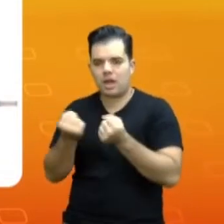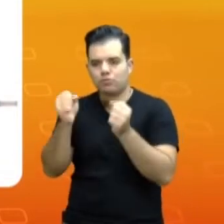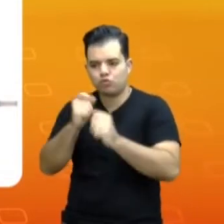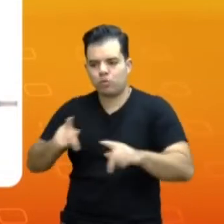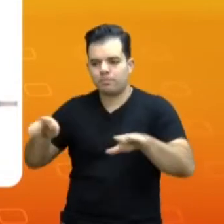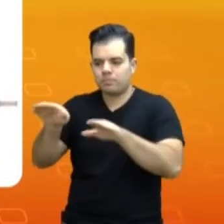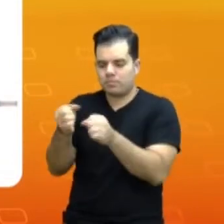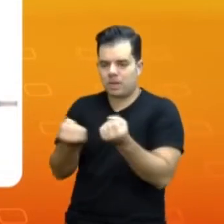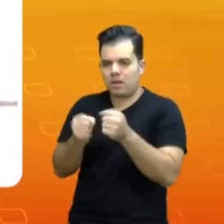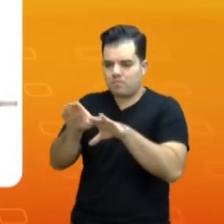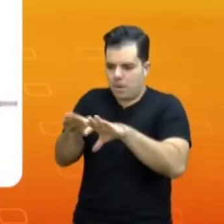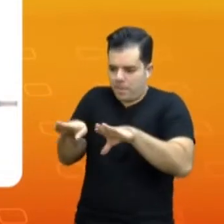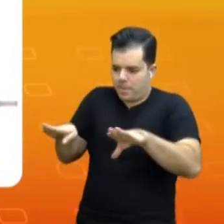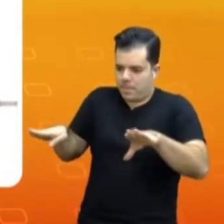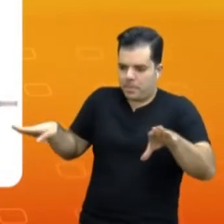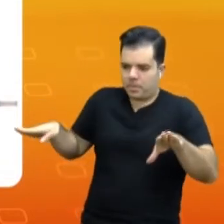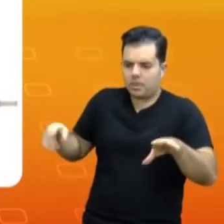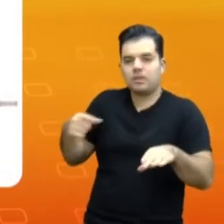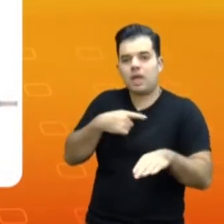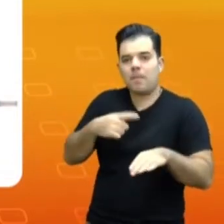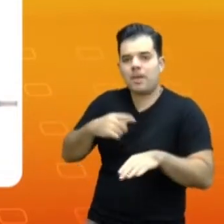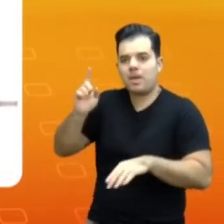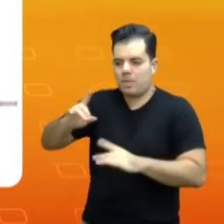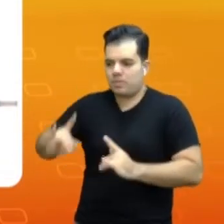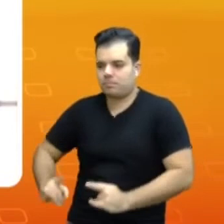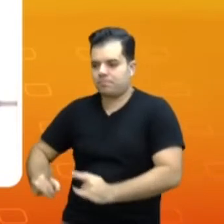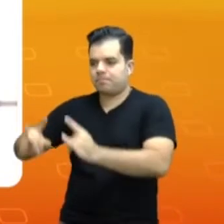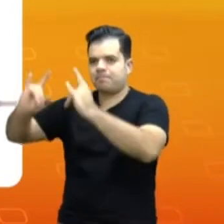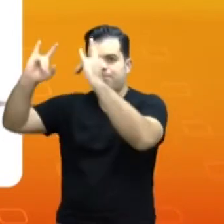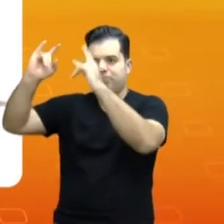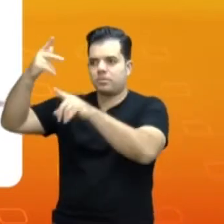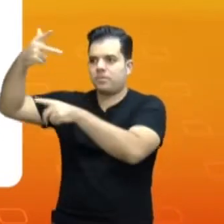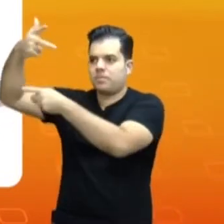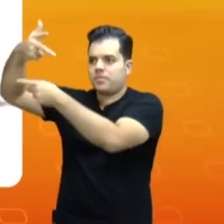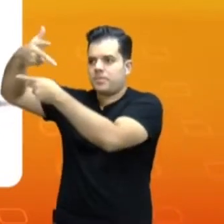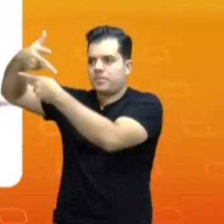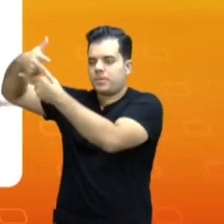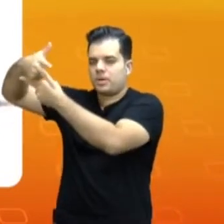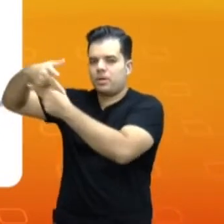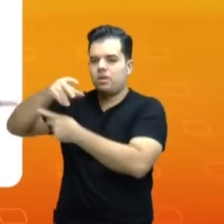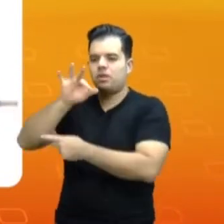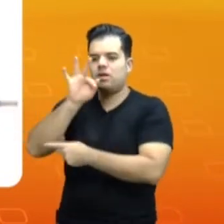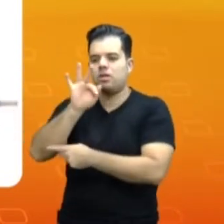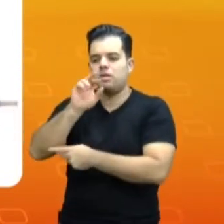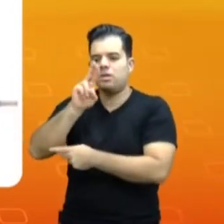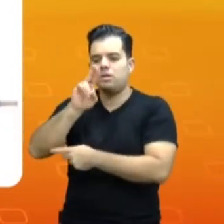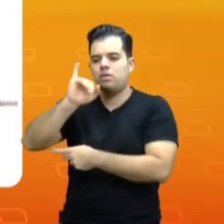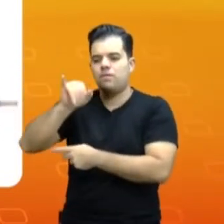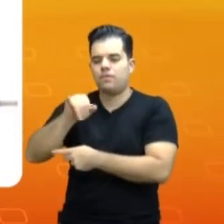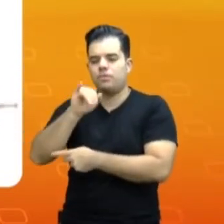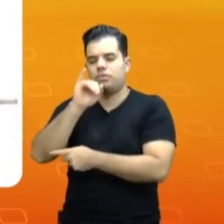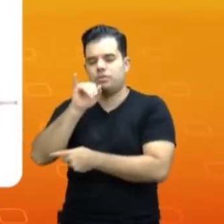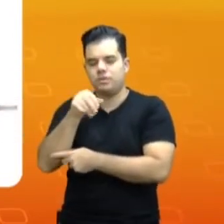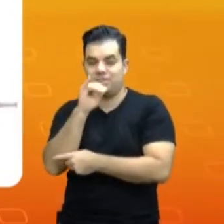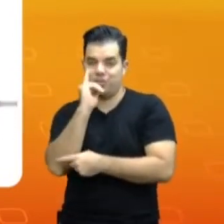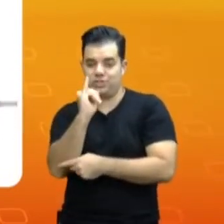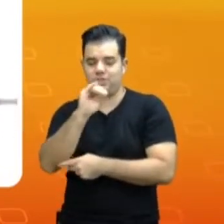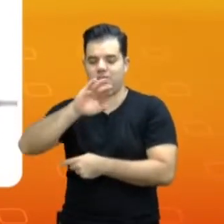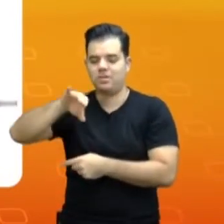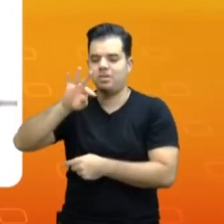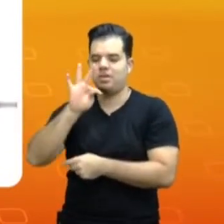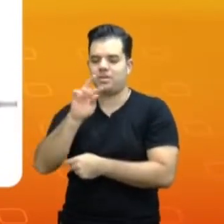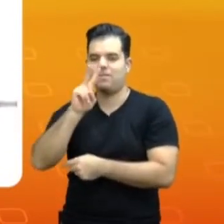opção na Fuji TV, no prédio da Fuji TV, que é um prédio ícone em Tóquio, enorme lá,